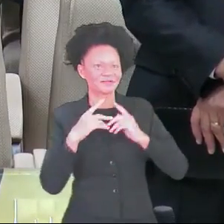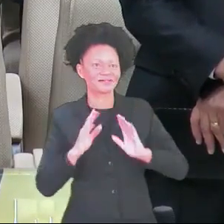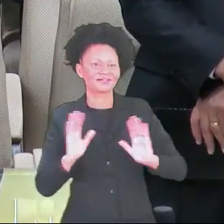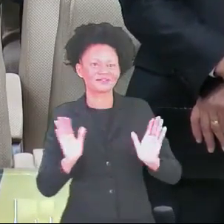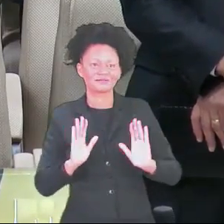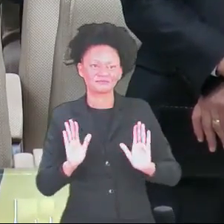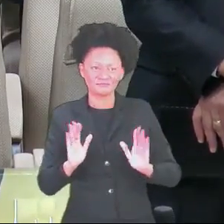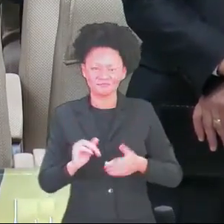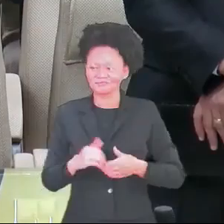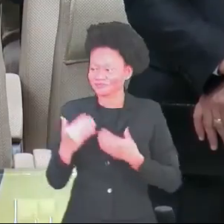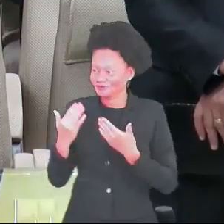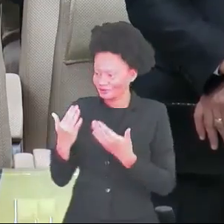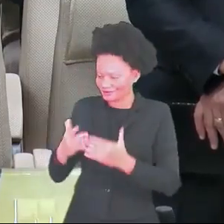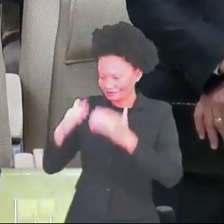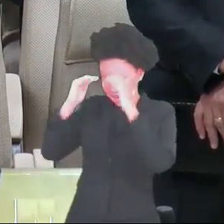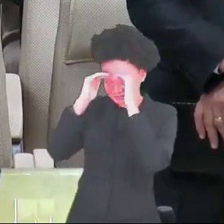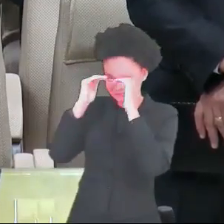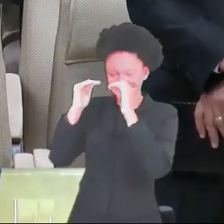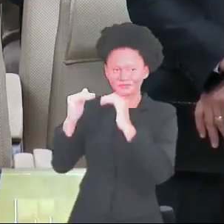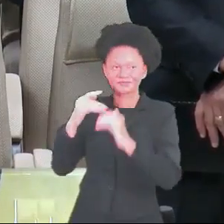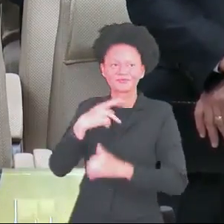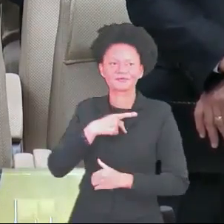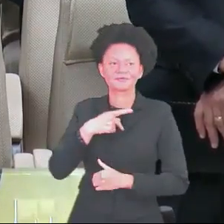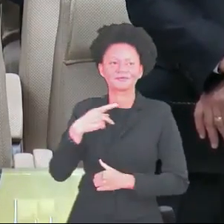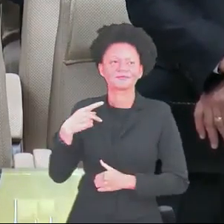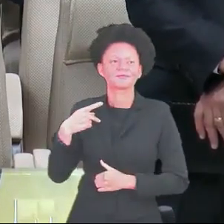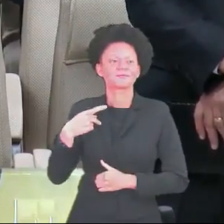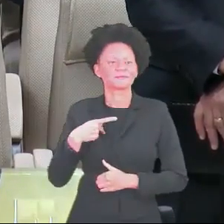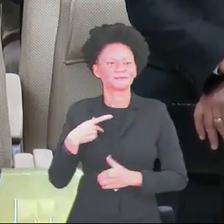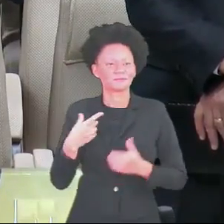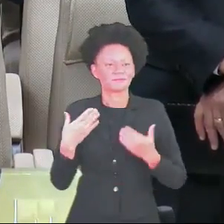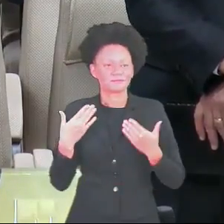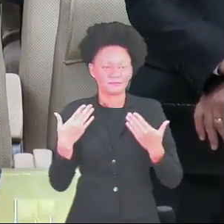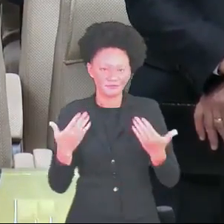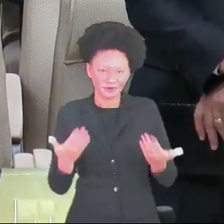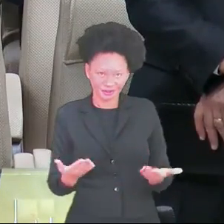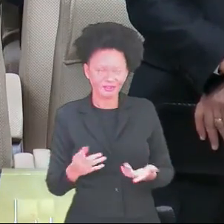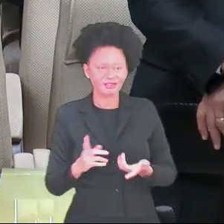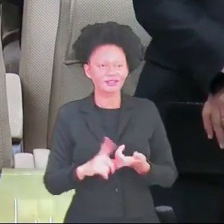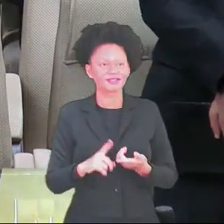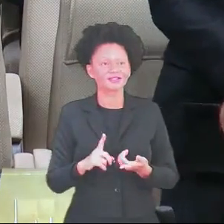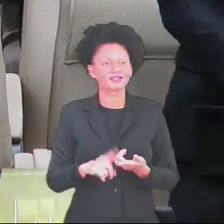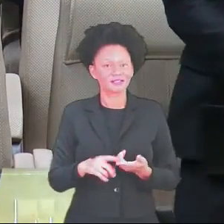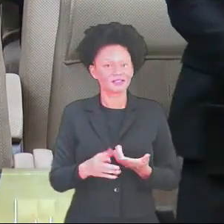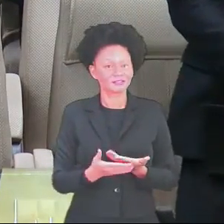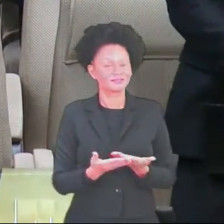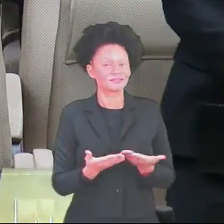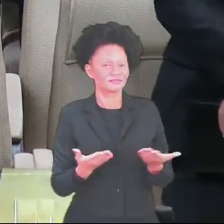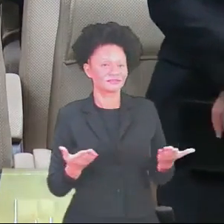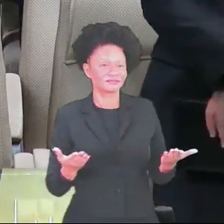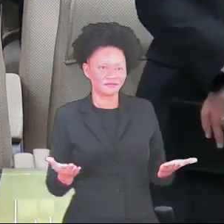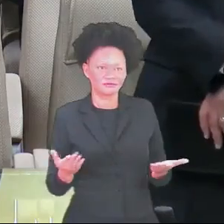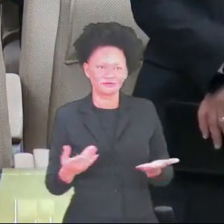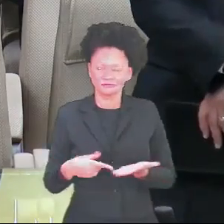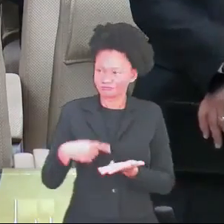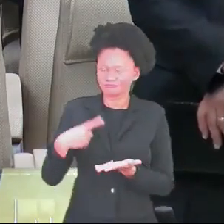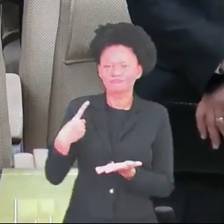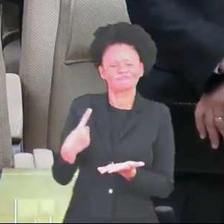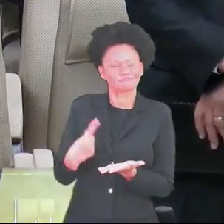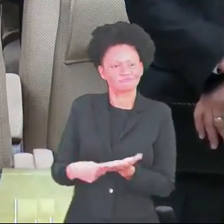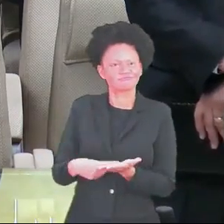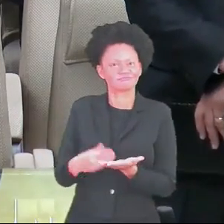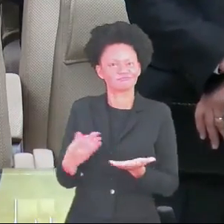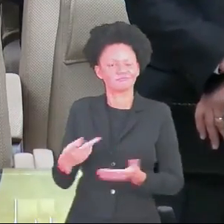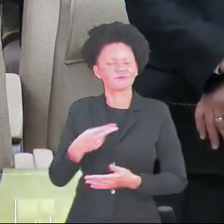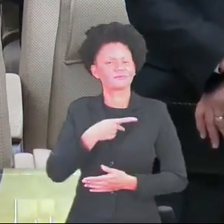seguir a orientação do nosso pastor para poder estar atento, né, também àquilo que é determinado pelo nosso